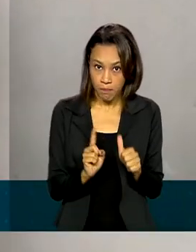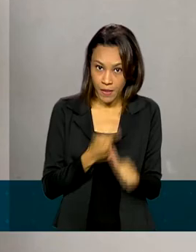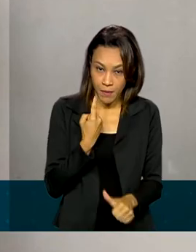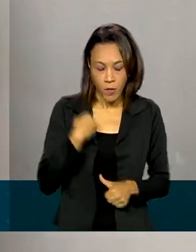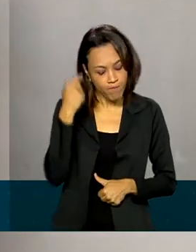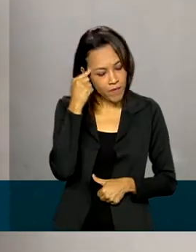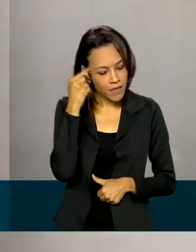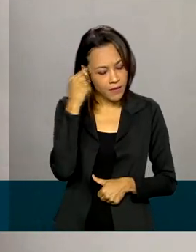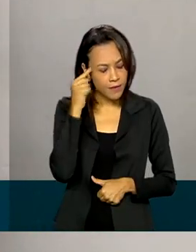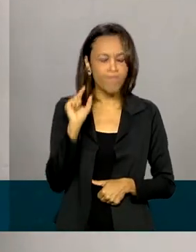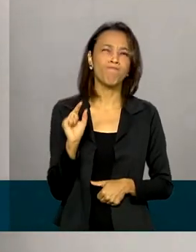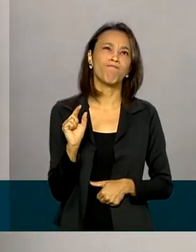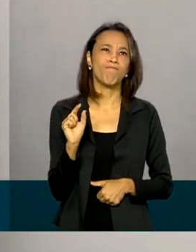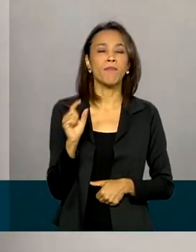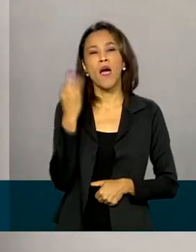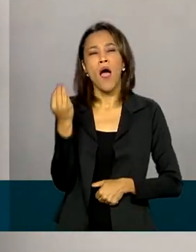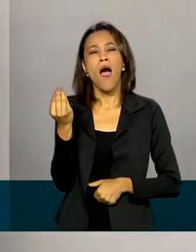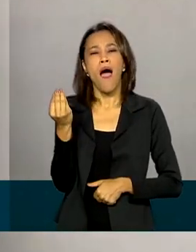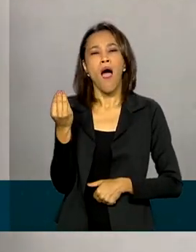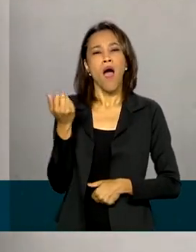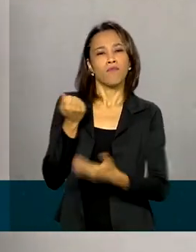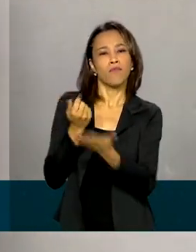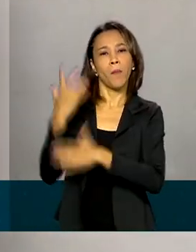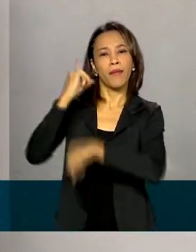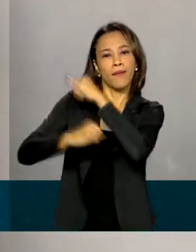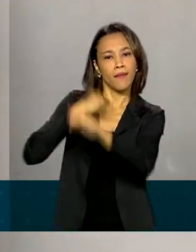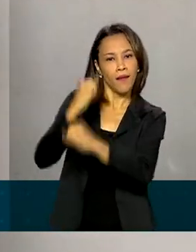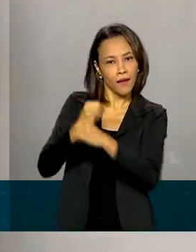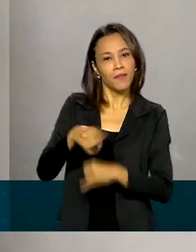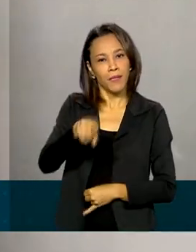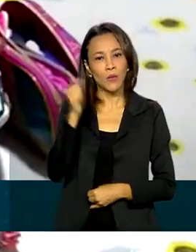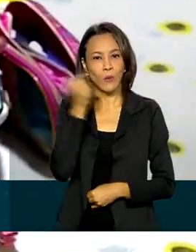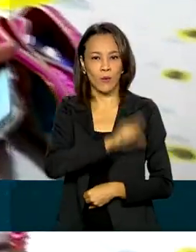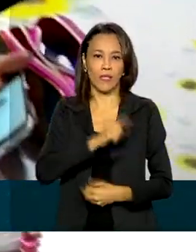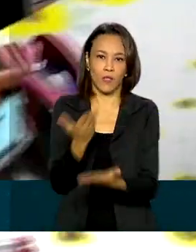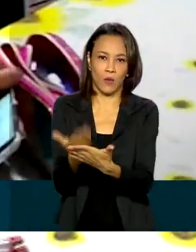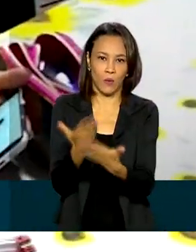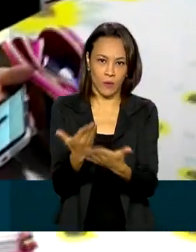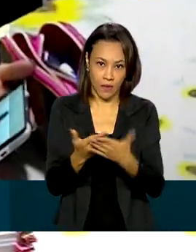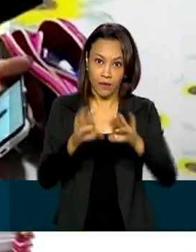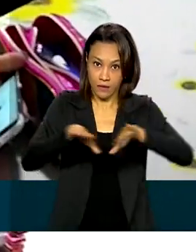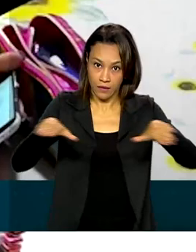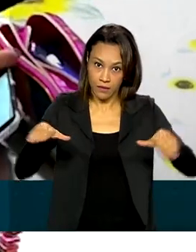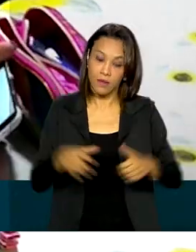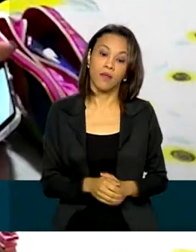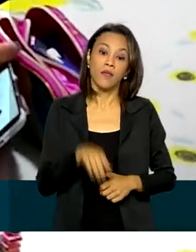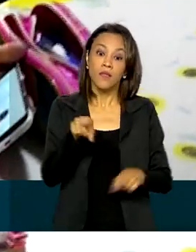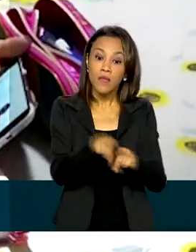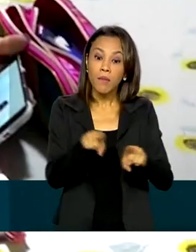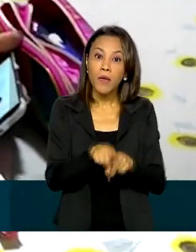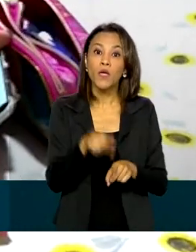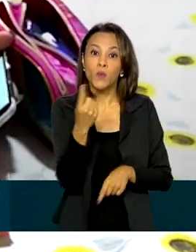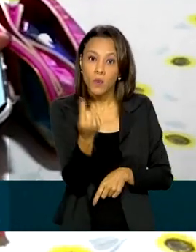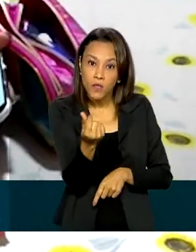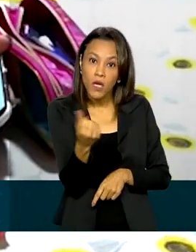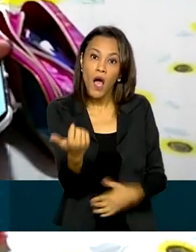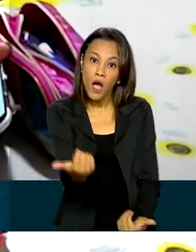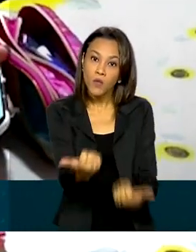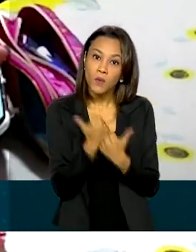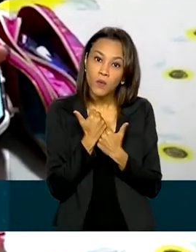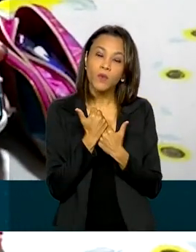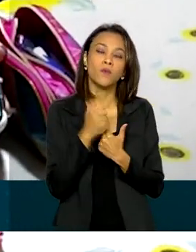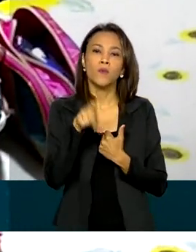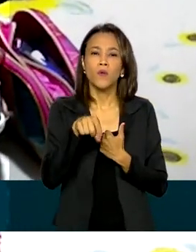eu pensei foi colocar internet para eles poderem ter um estudo melhor. O dinheiro do benefício também serviu para as despesas